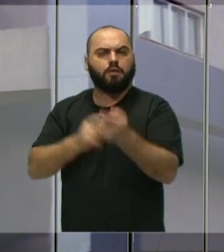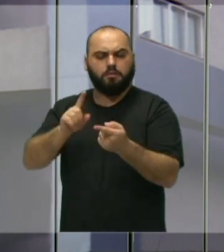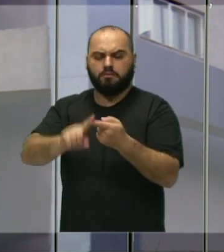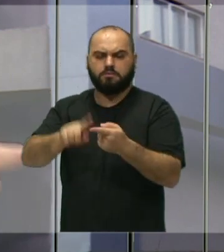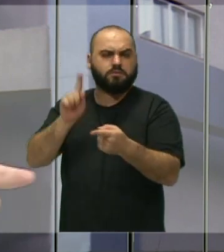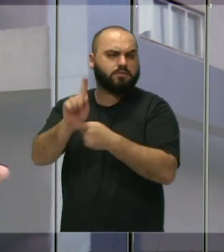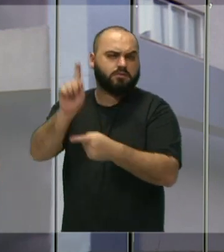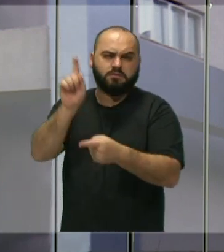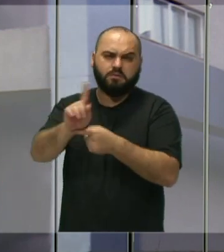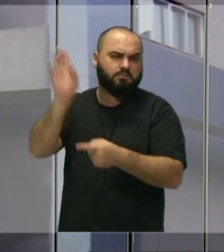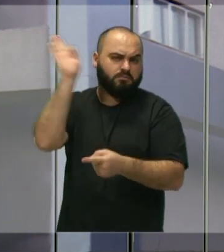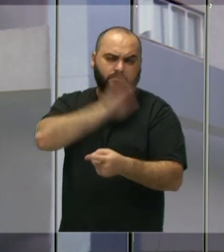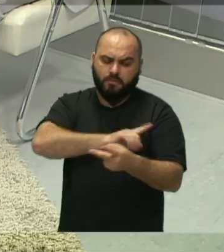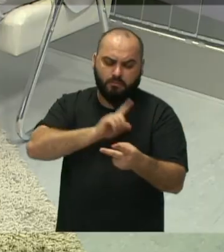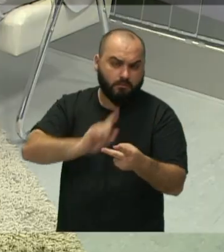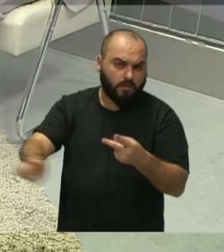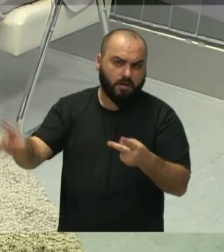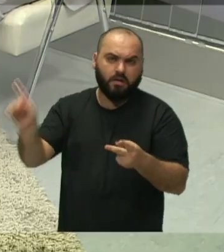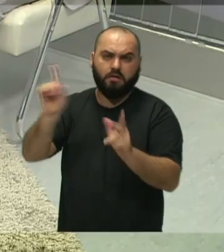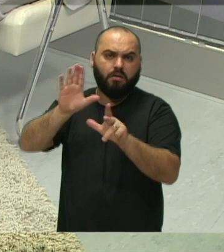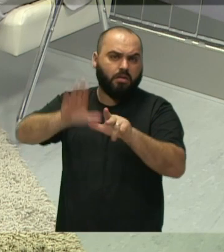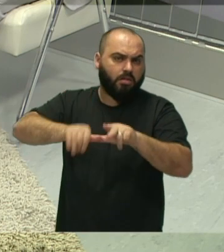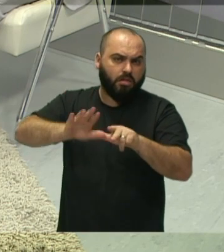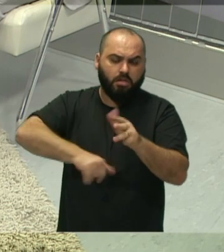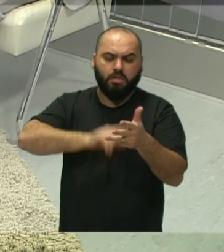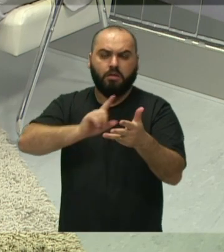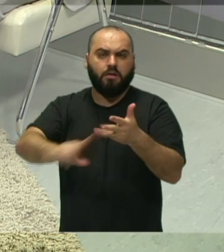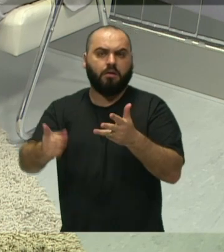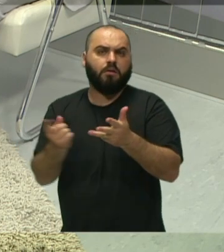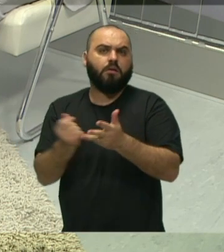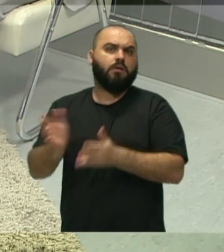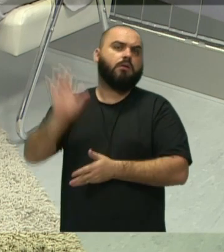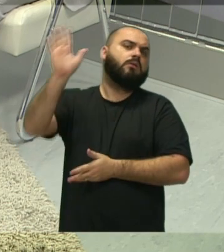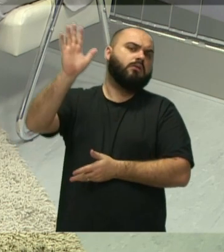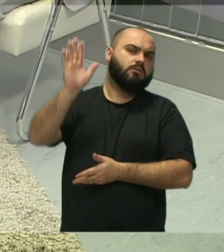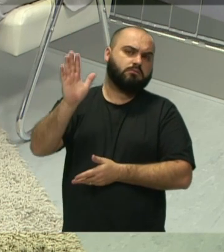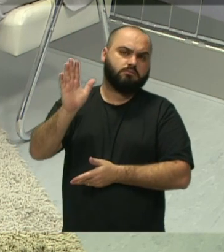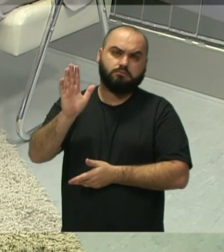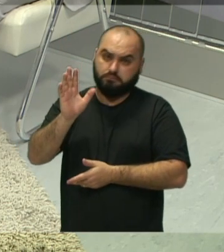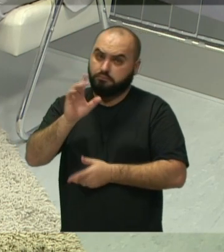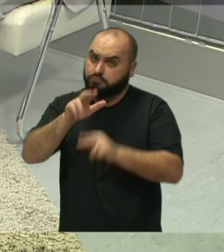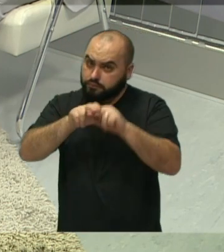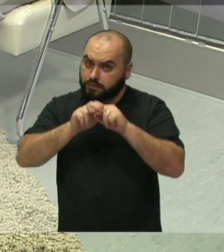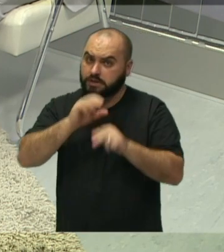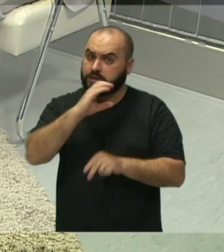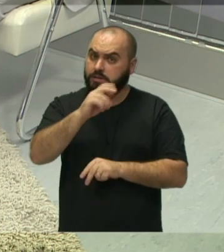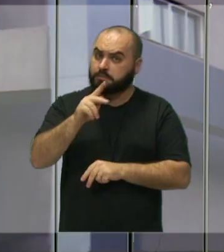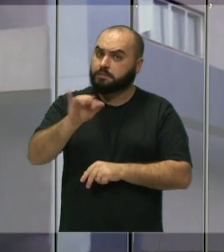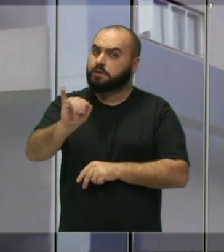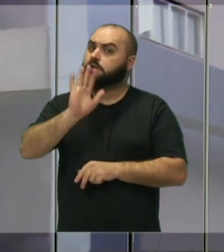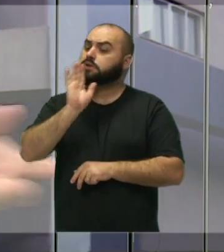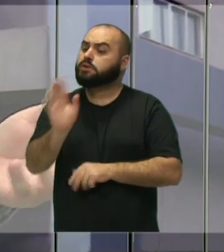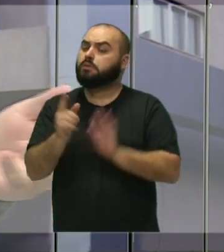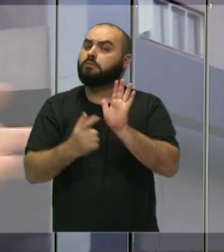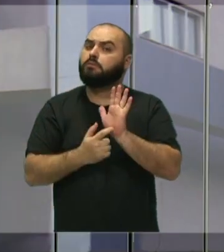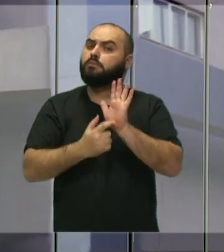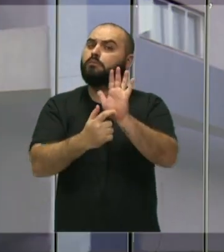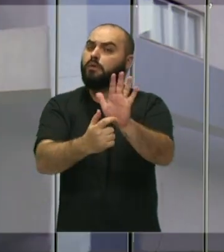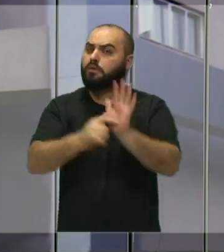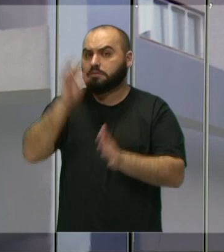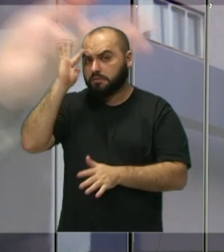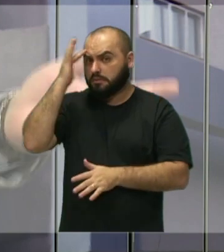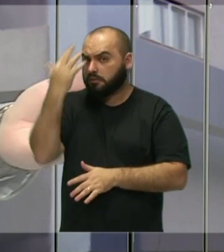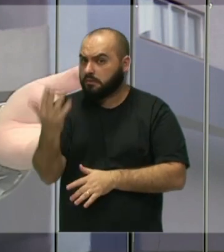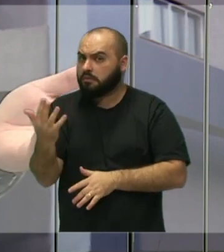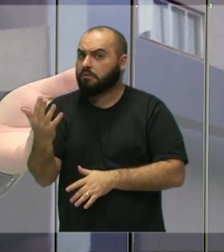superfaturamento, corrupção. Então a CPI, ela já traz resultados traz resultados mostrando que fiscais de contrato,